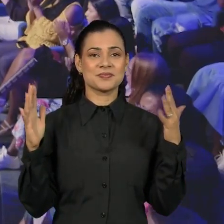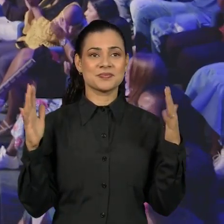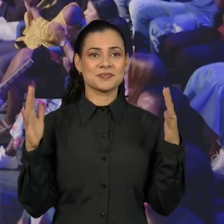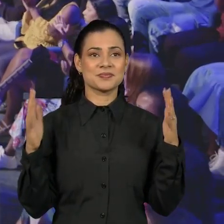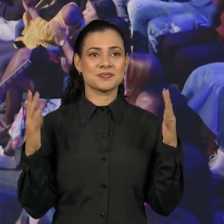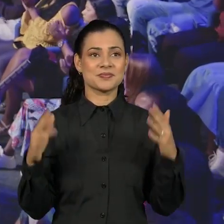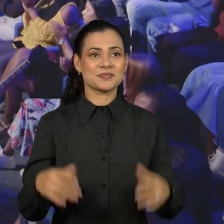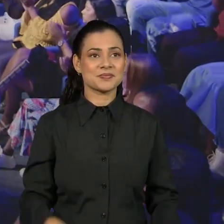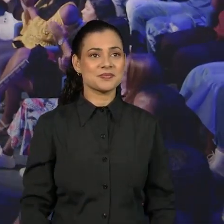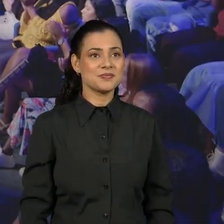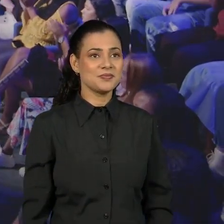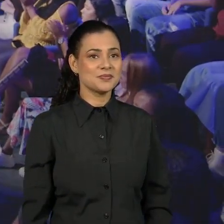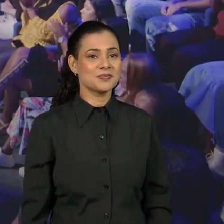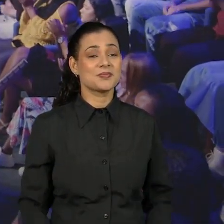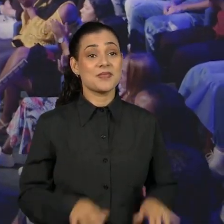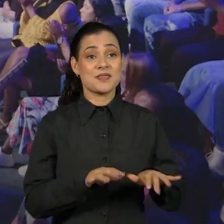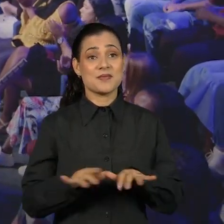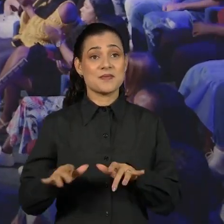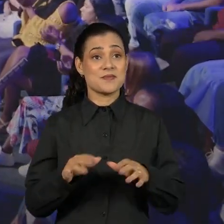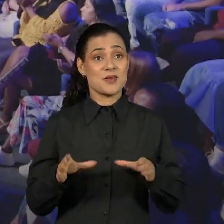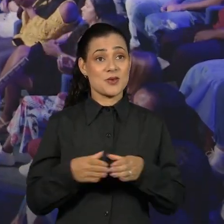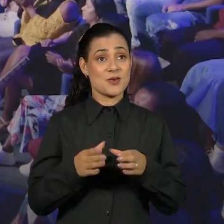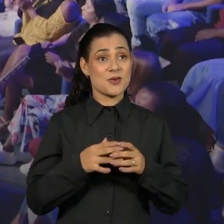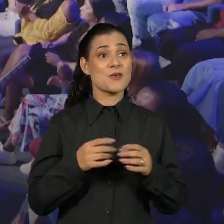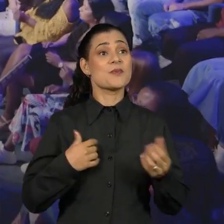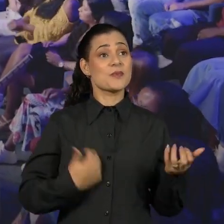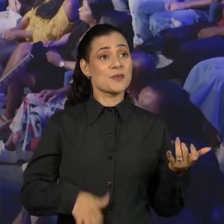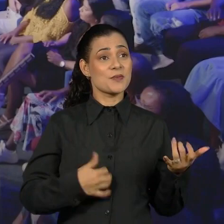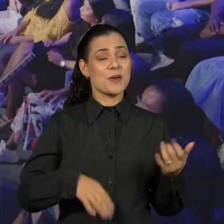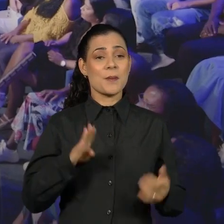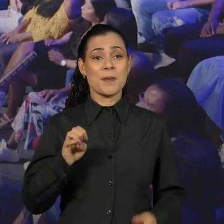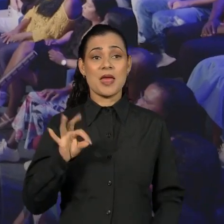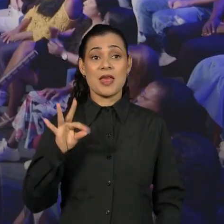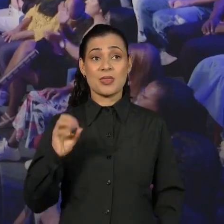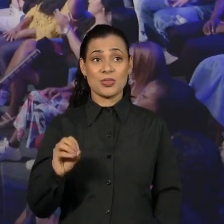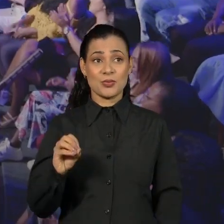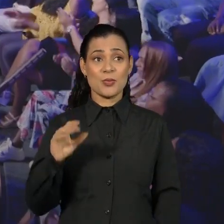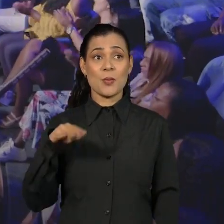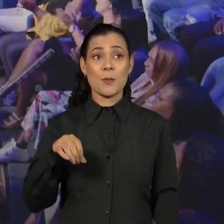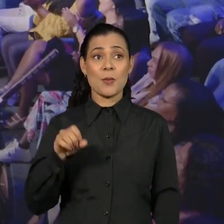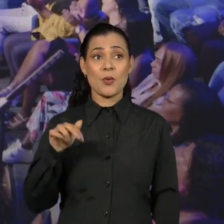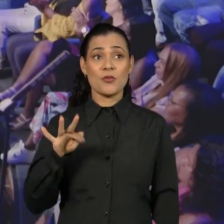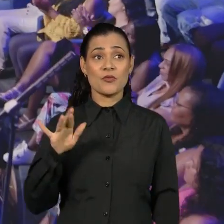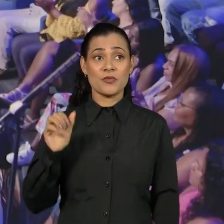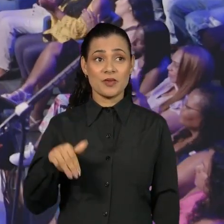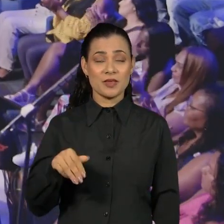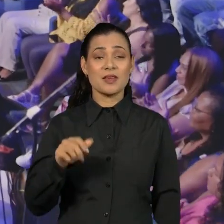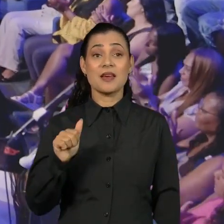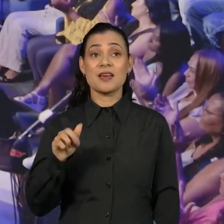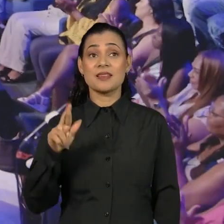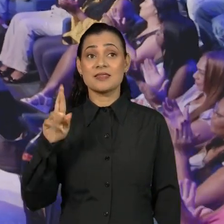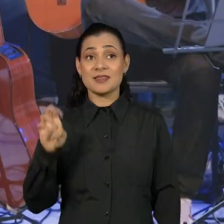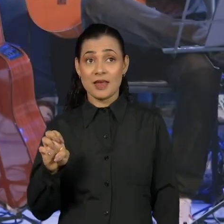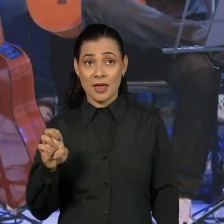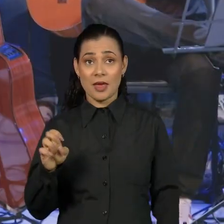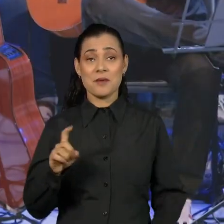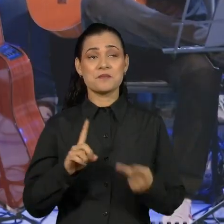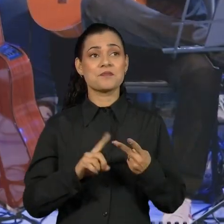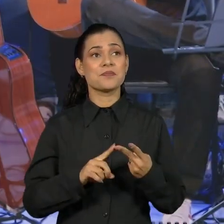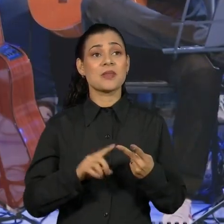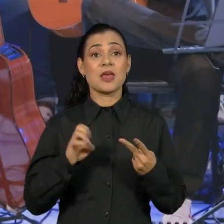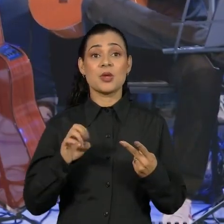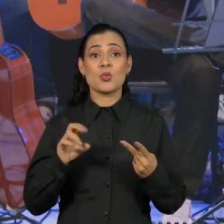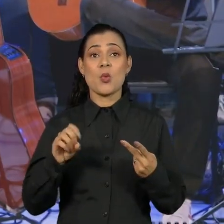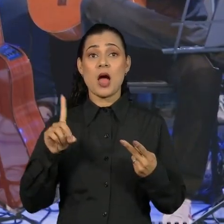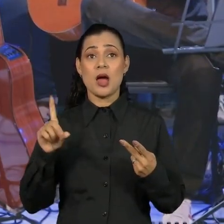Essa é a nossa linda banda. Vamos aplaudir aqui também o Beto Bonfim, André Poiar,